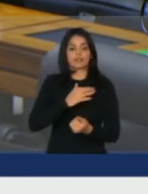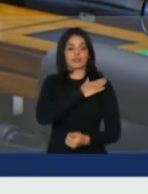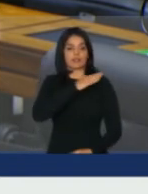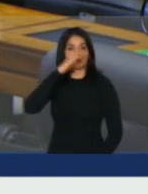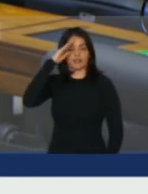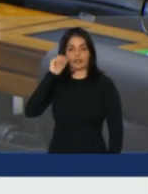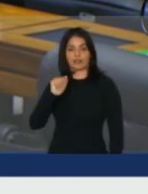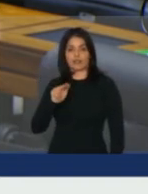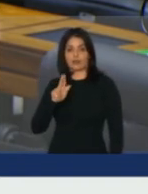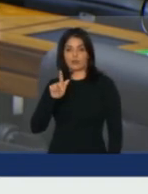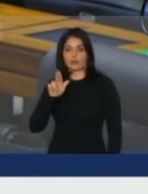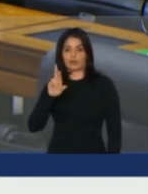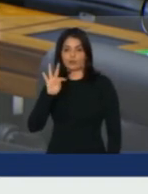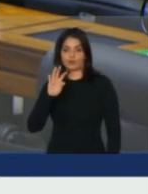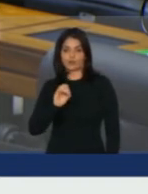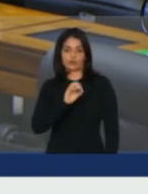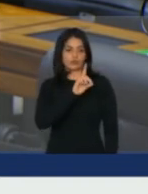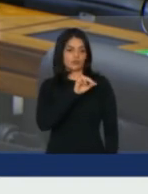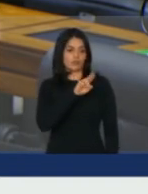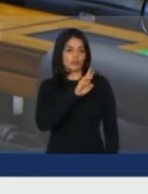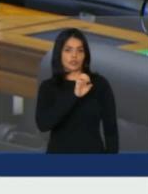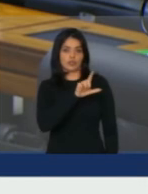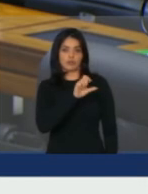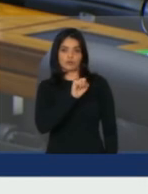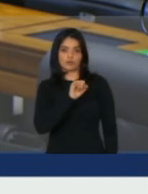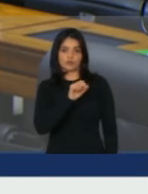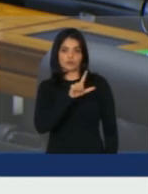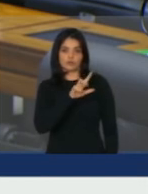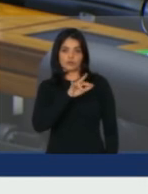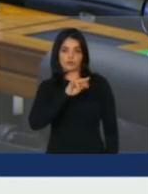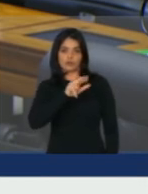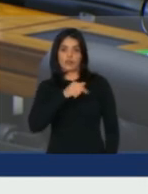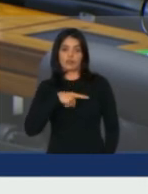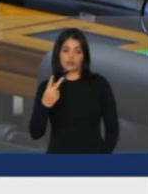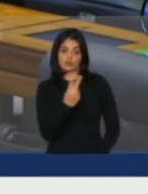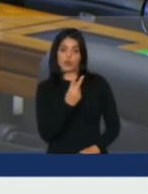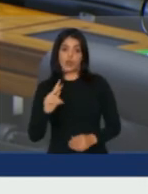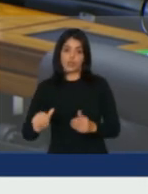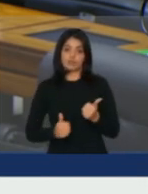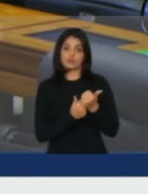Daniel Silveira, que colaboraram para a aprovação desse importante projeto para